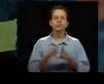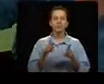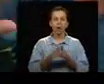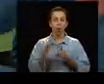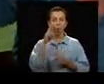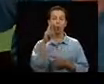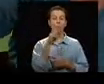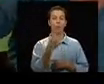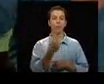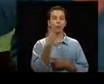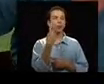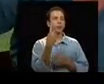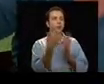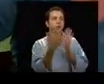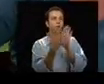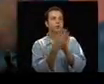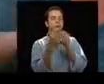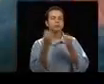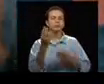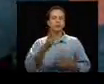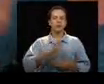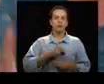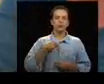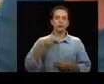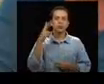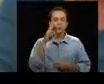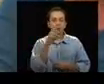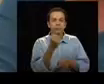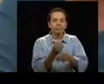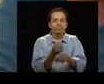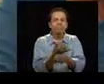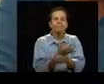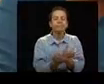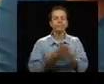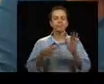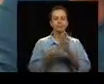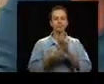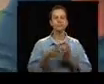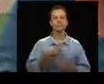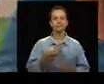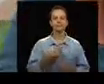olhei assim e aprendi a ler para mim, era uma emoção.